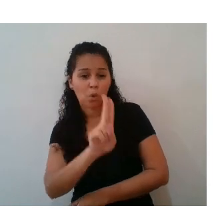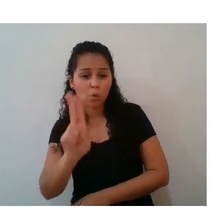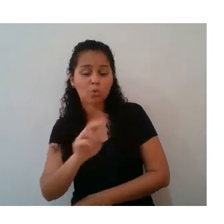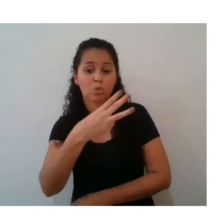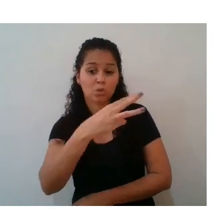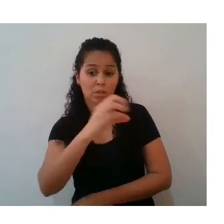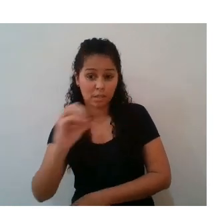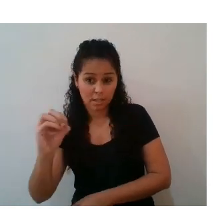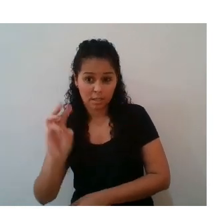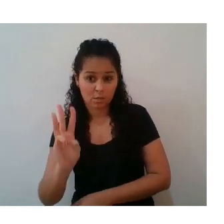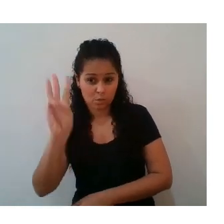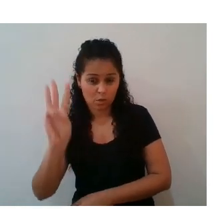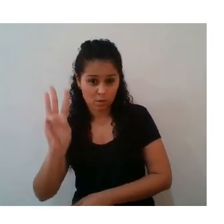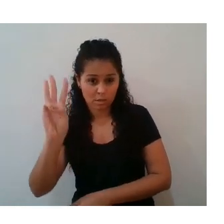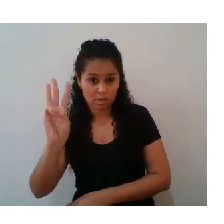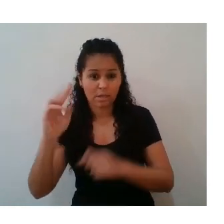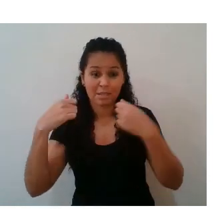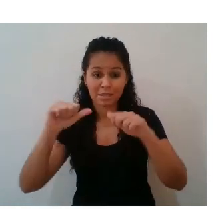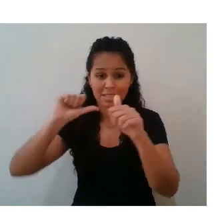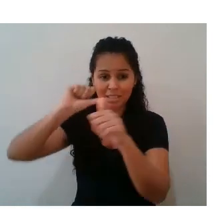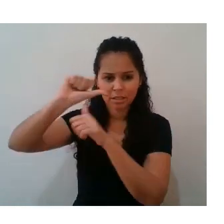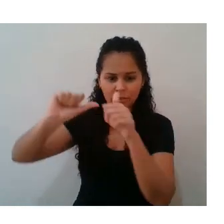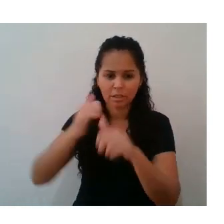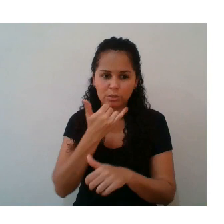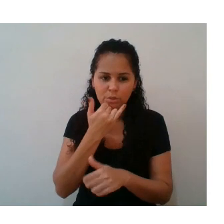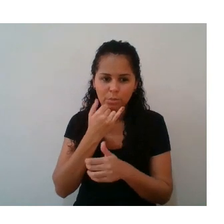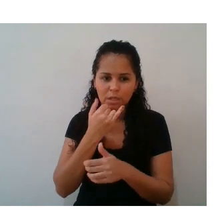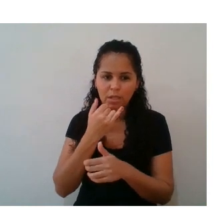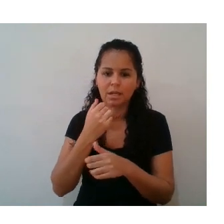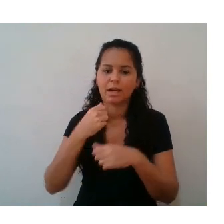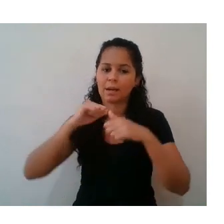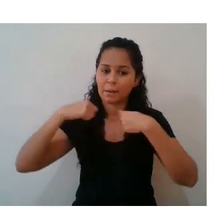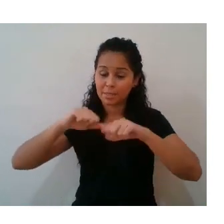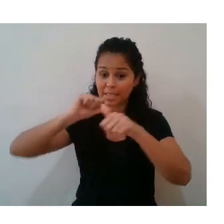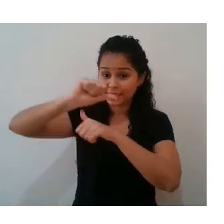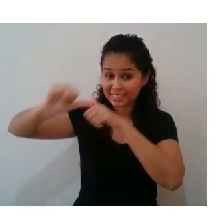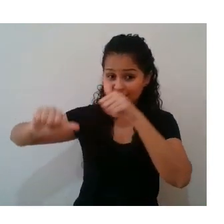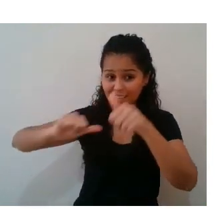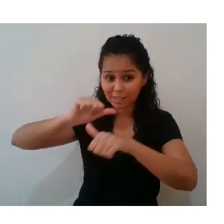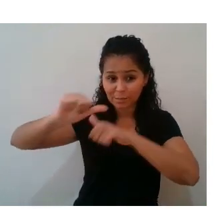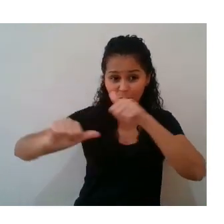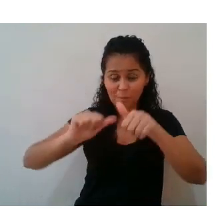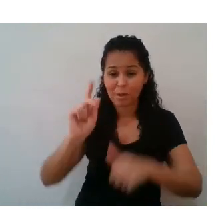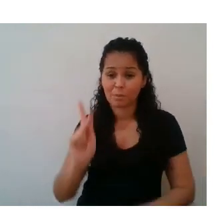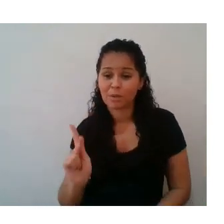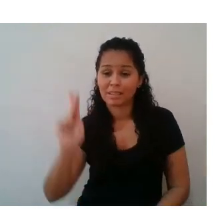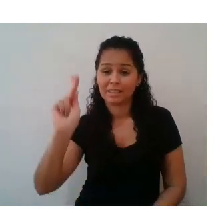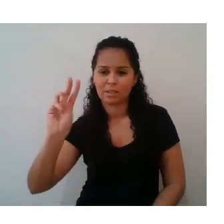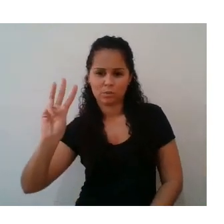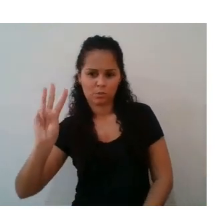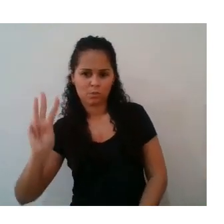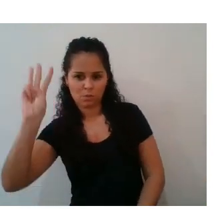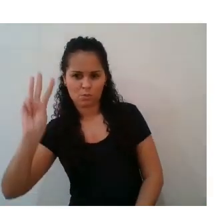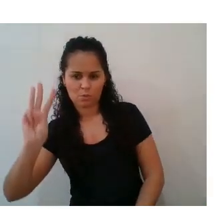para quilowatt-hora. Perdão, quilowatt. Eita, tava em watts e precisa transformar para kilowatt, tá?